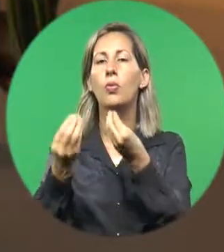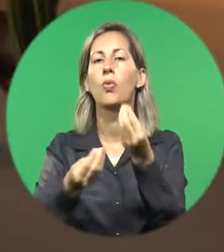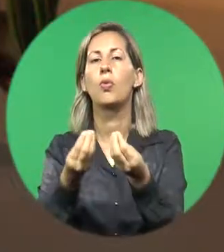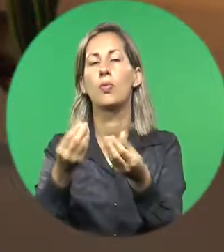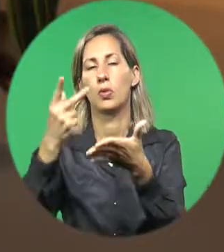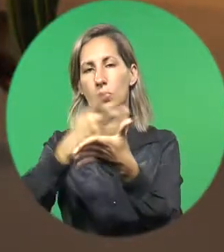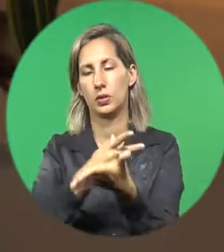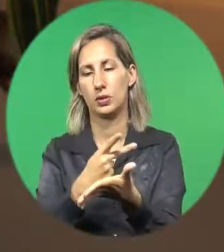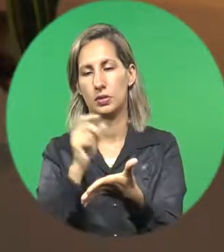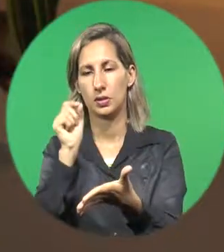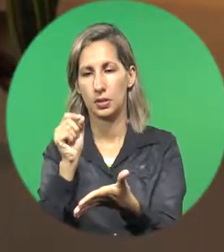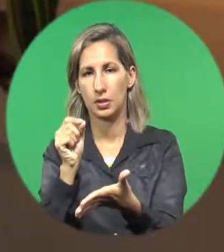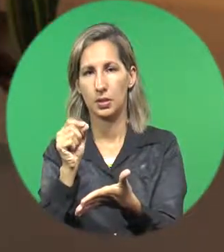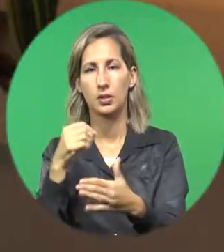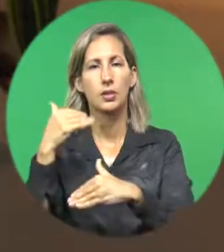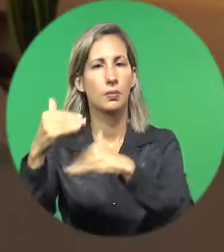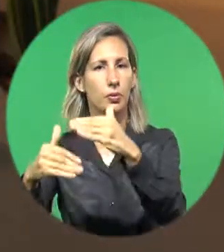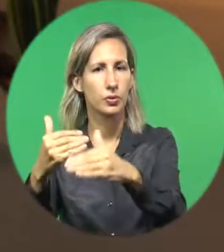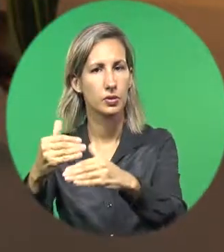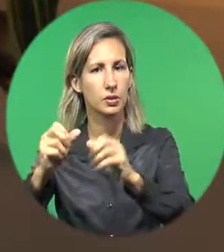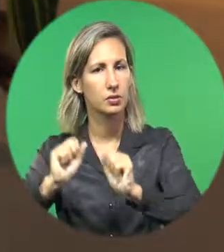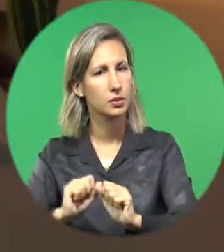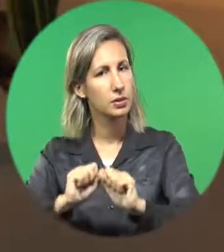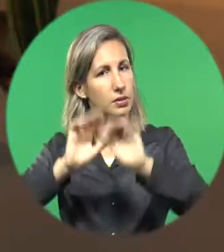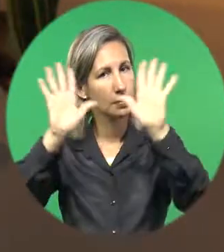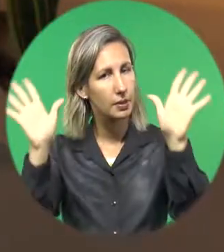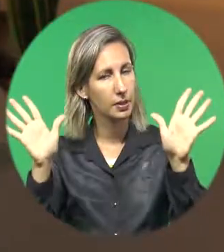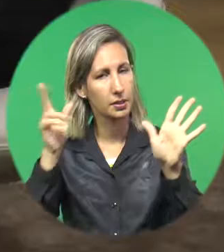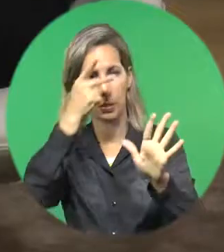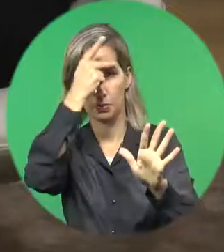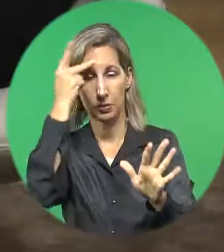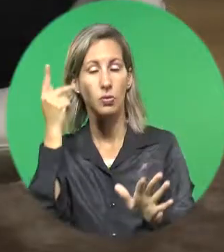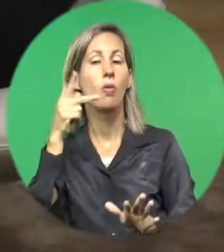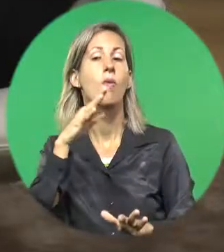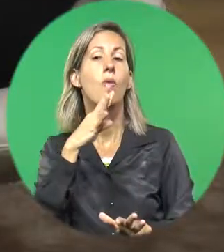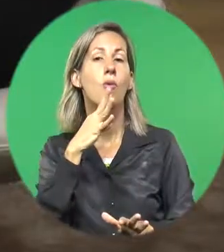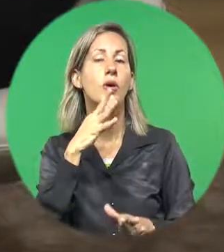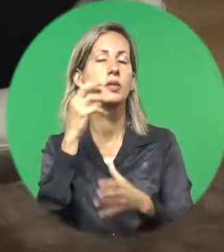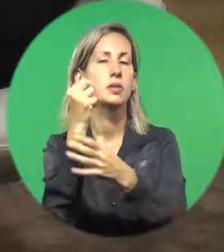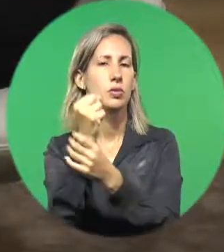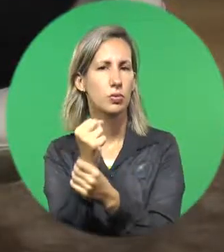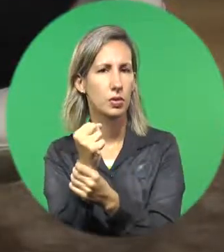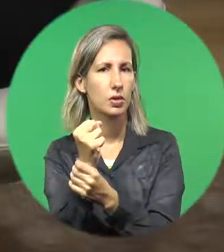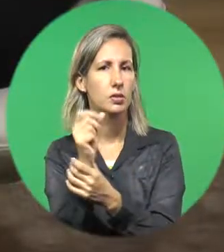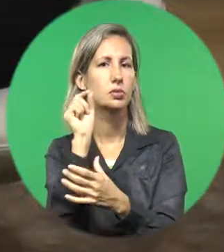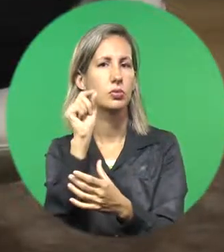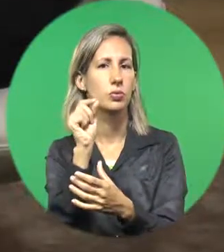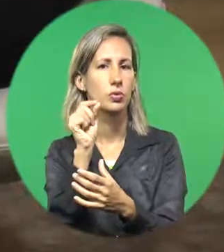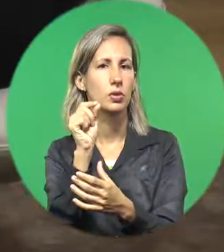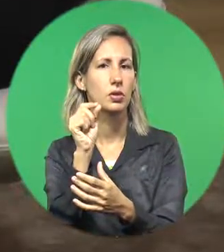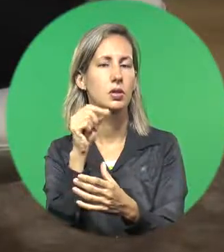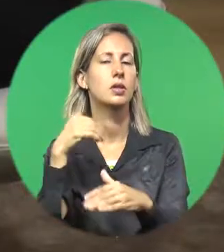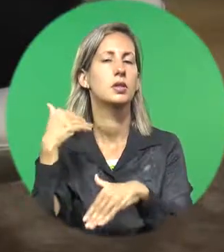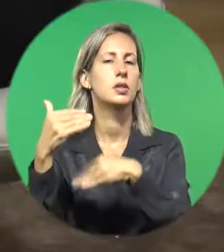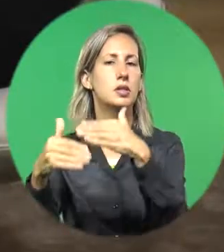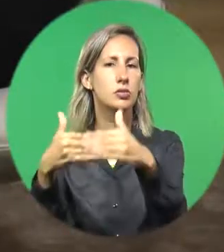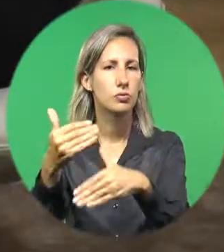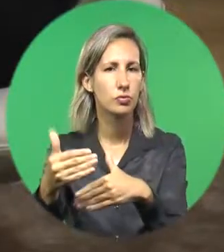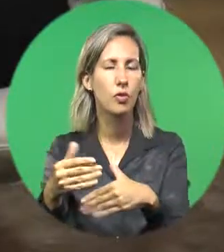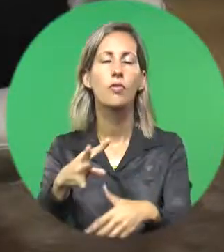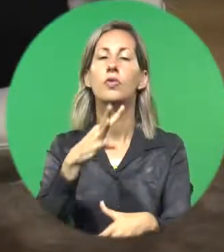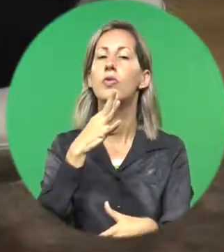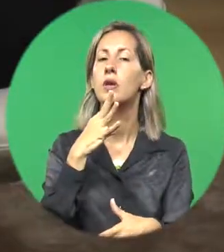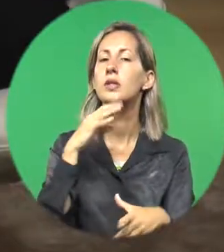coisas acontecem. A partir do momento que esse processo é transparente, que as pessoas conhecem a segurança com que esse processo se